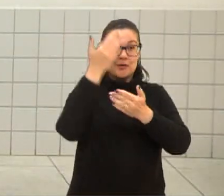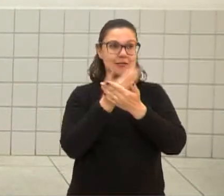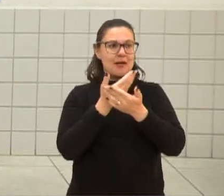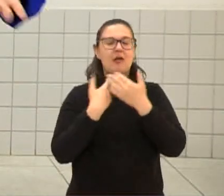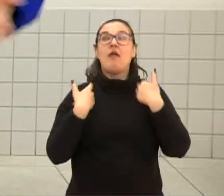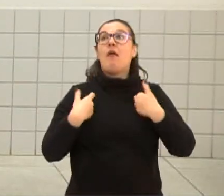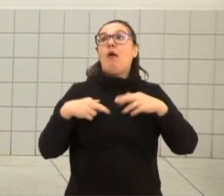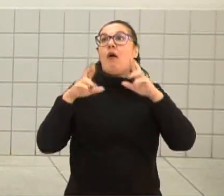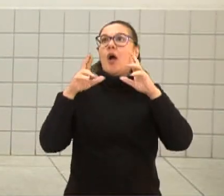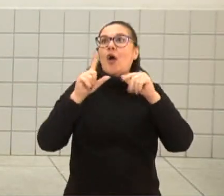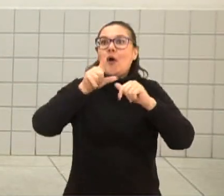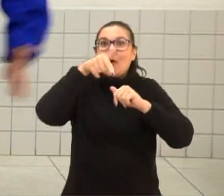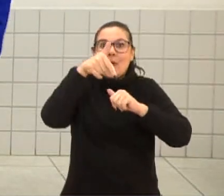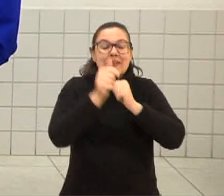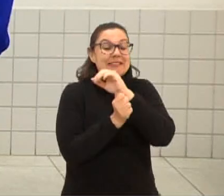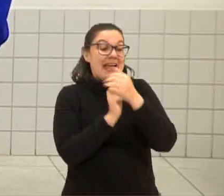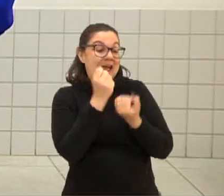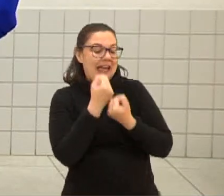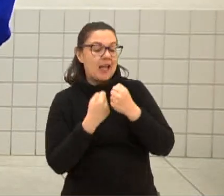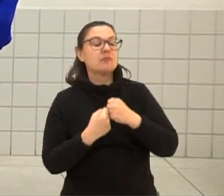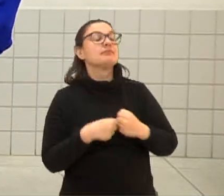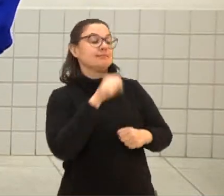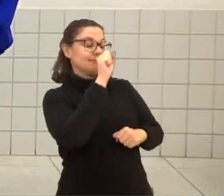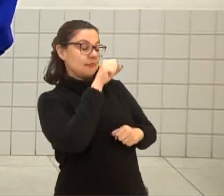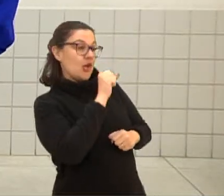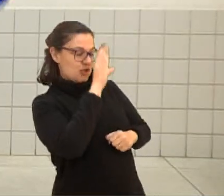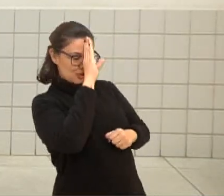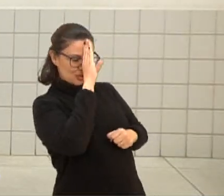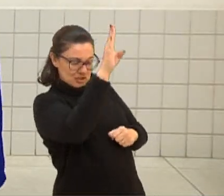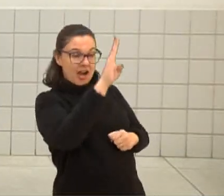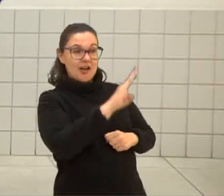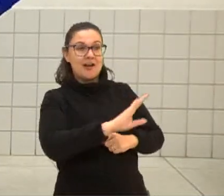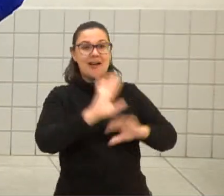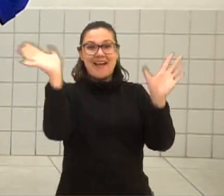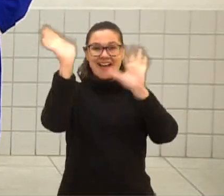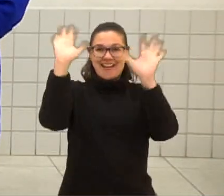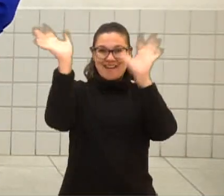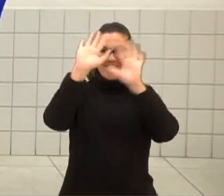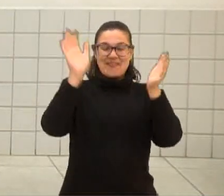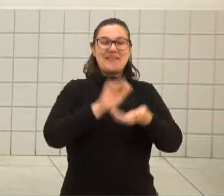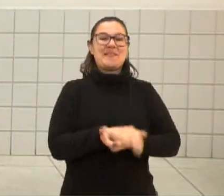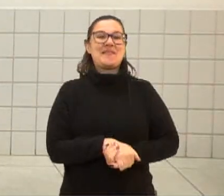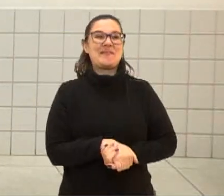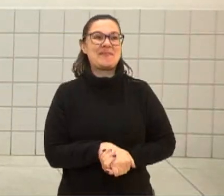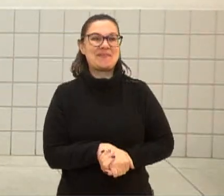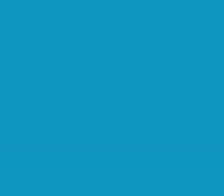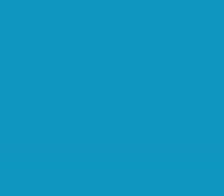tô louca para outra aula ao vivo aqui, Bruno. Sim. Tchau, gente! Tchau!